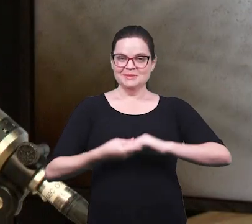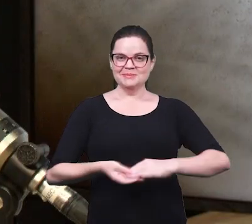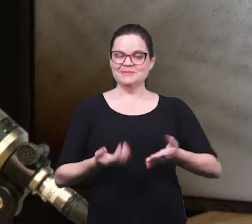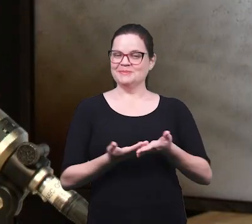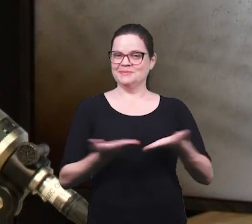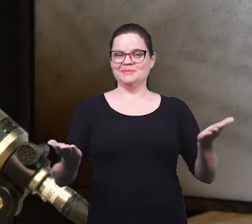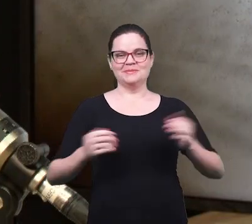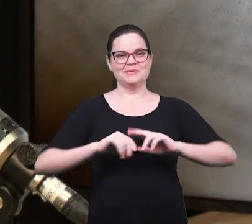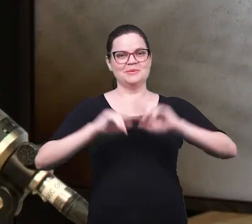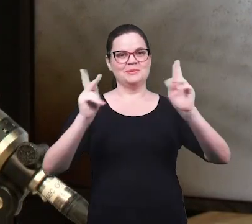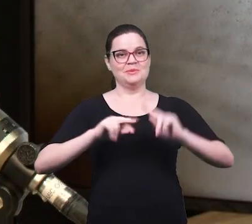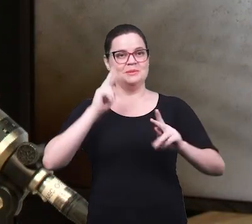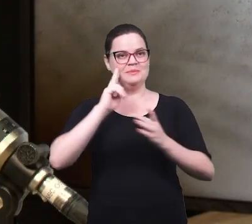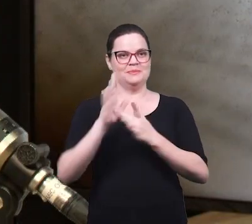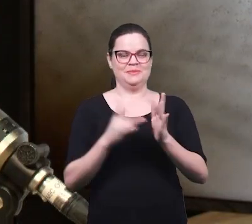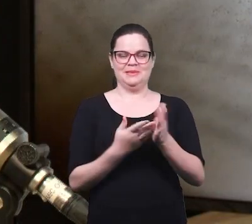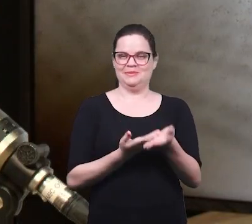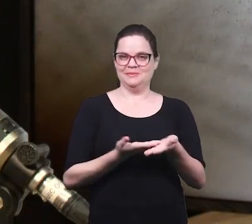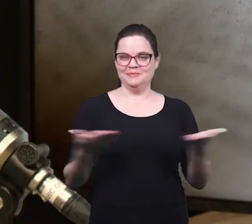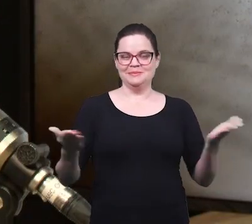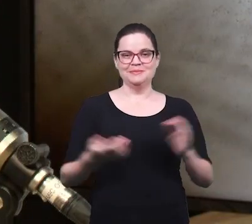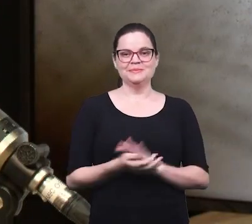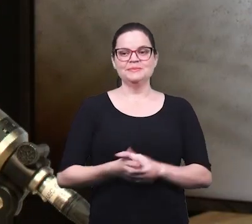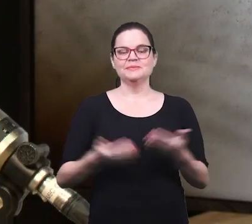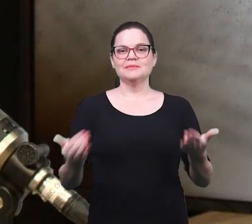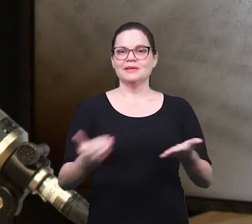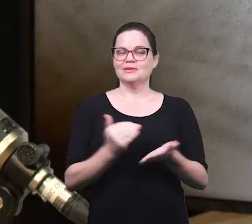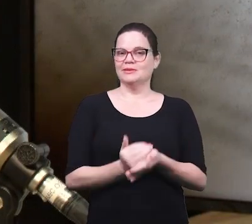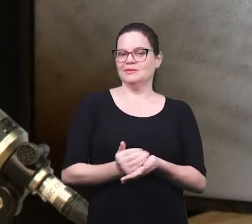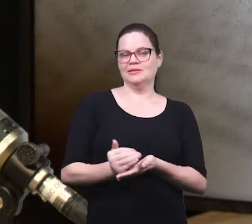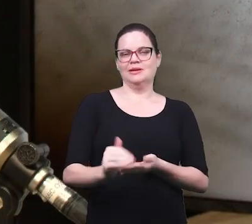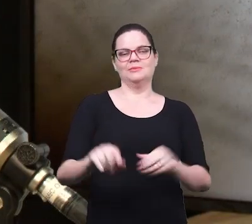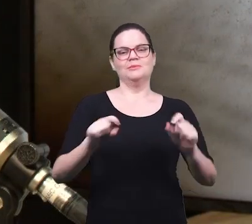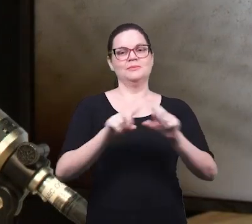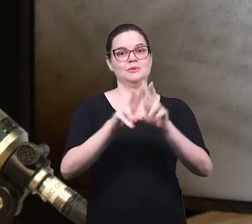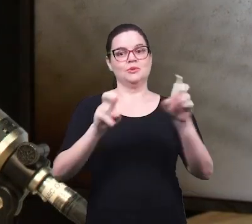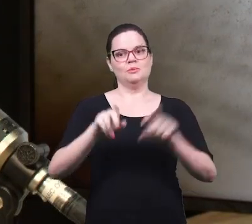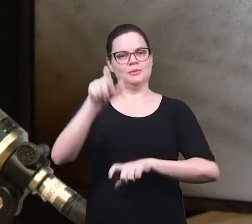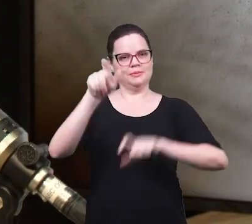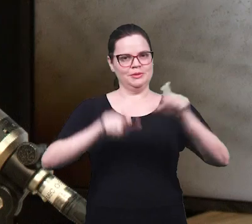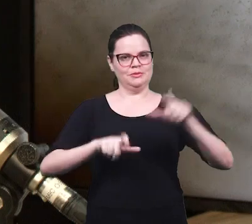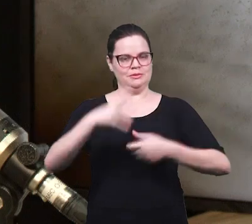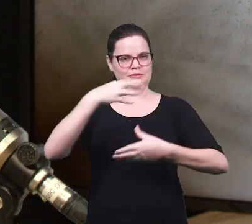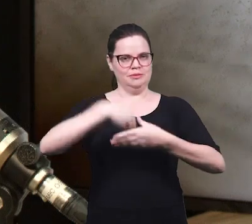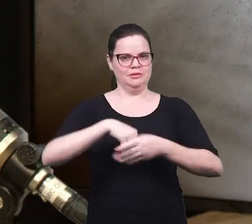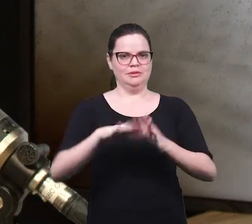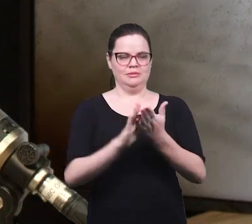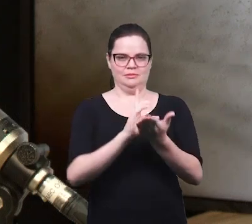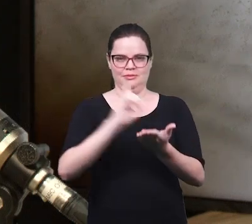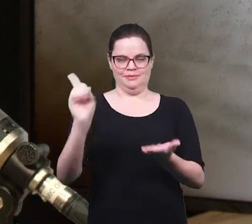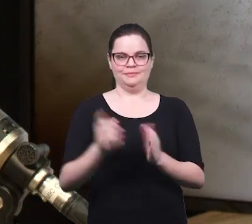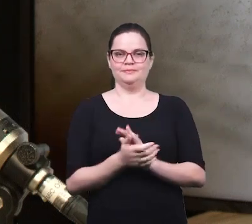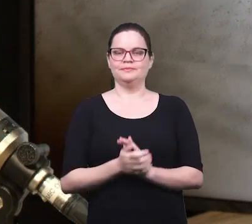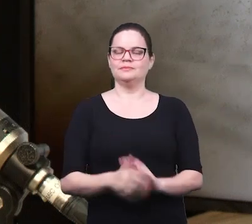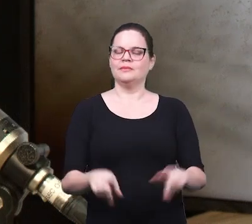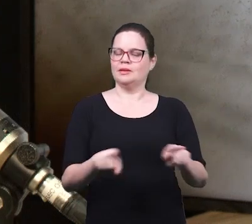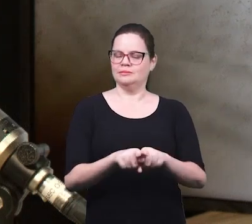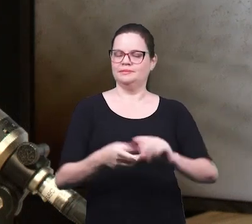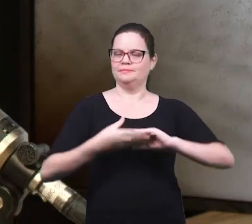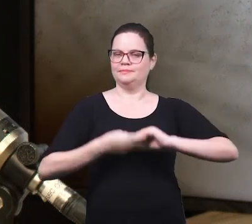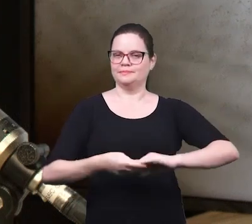Nós queremos saudar a todos com a paz do Senhor Jesus. Esse é o nosso programa Personagens